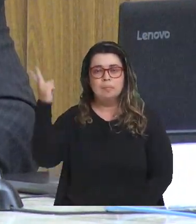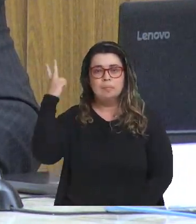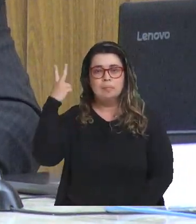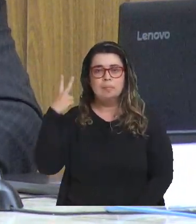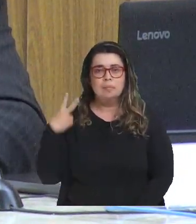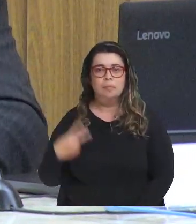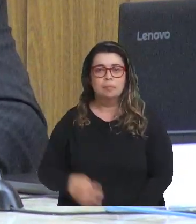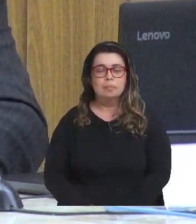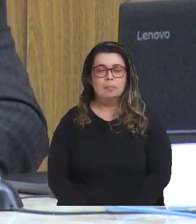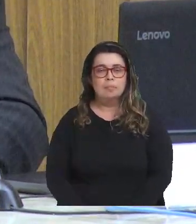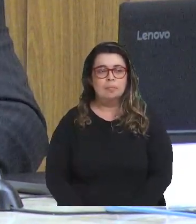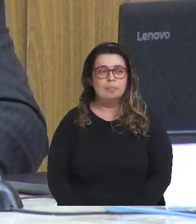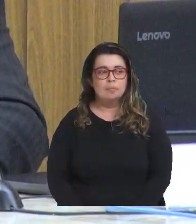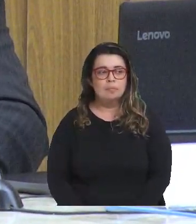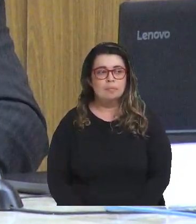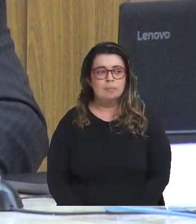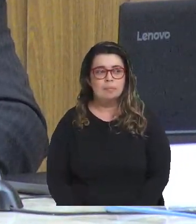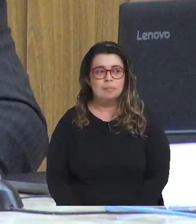Delmassa.